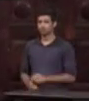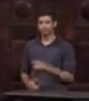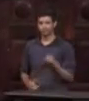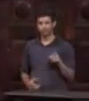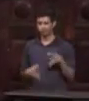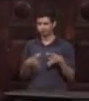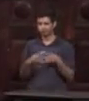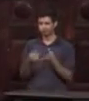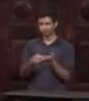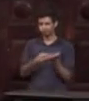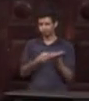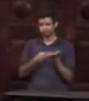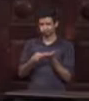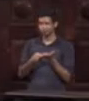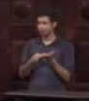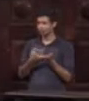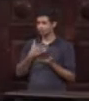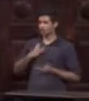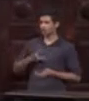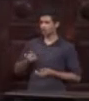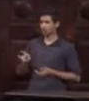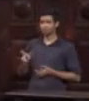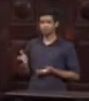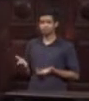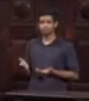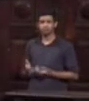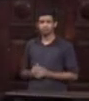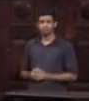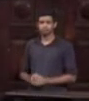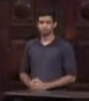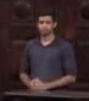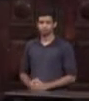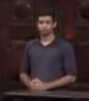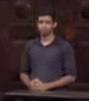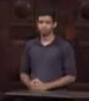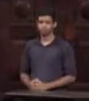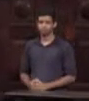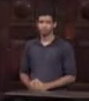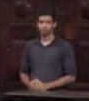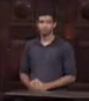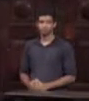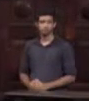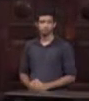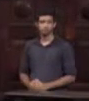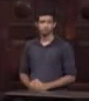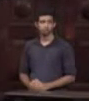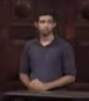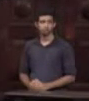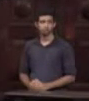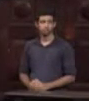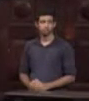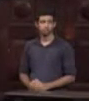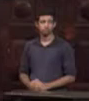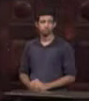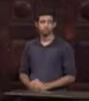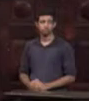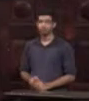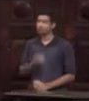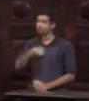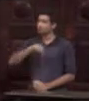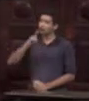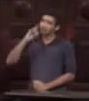que estavam ali na mesma cela que ele, né? E nós ficamos a